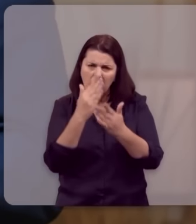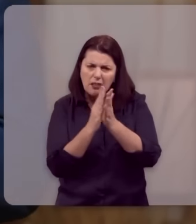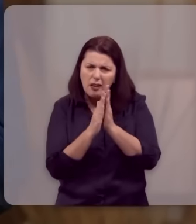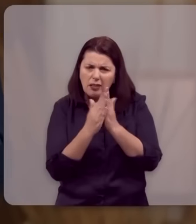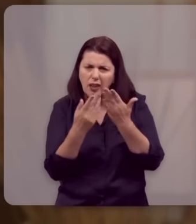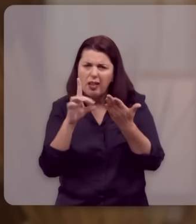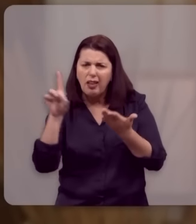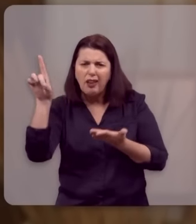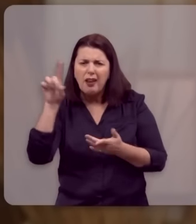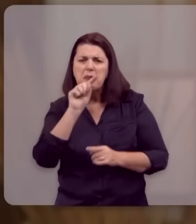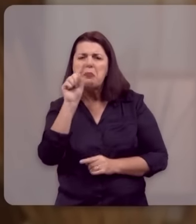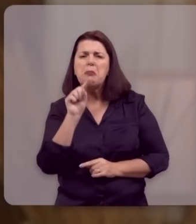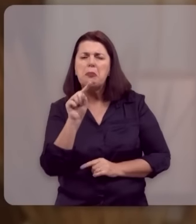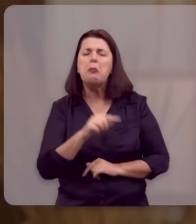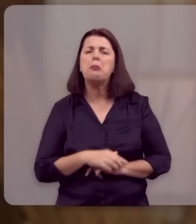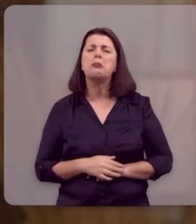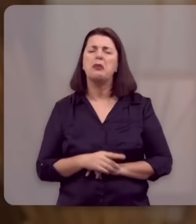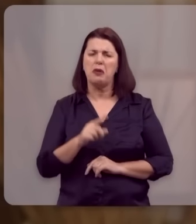crê na Bíblia?